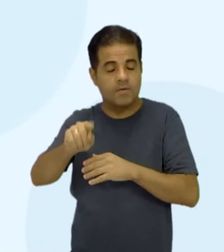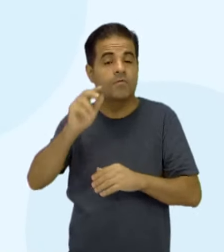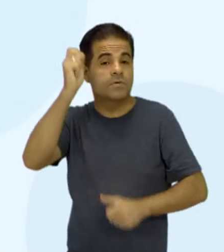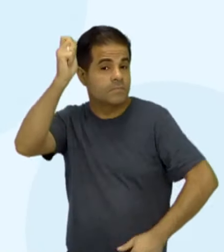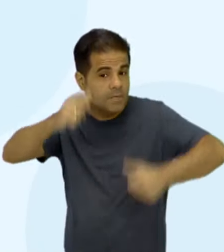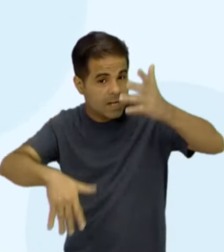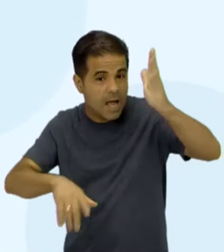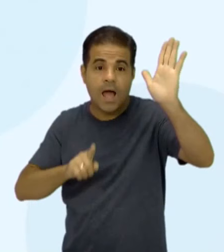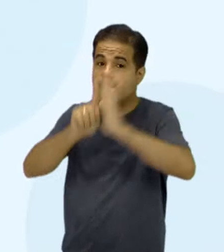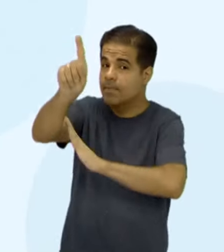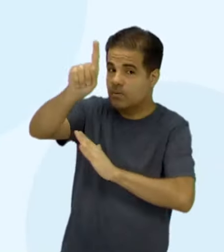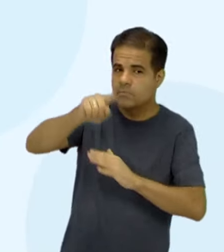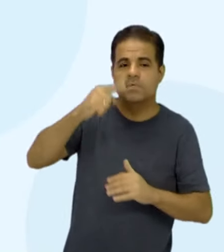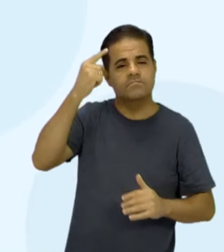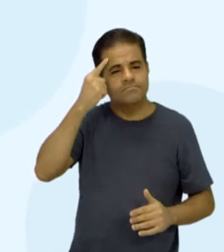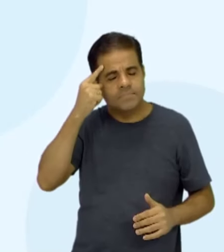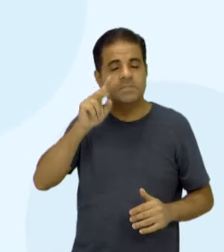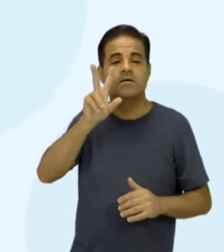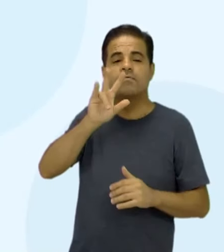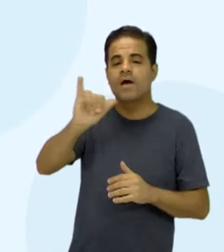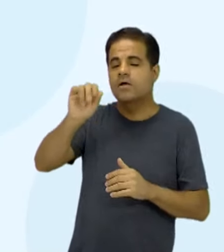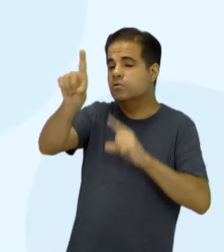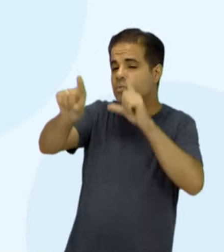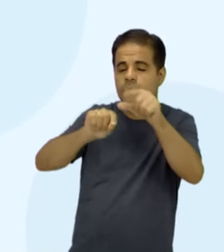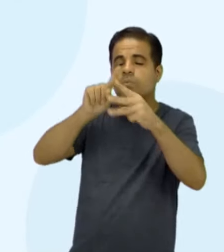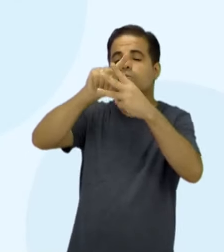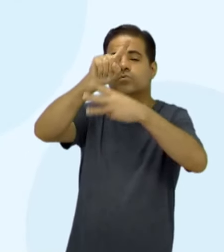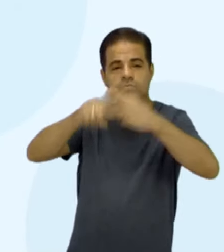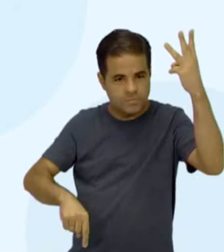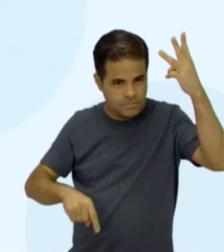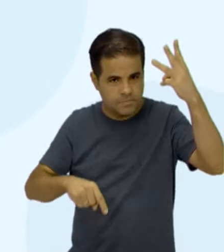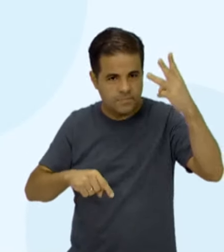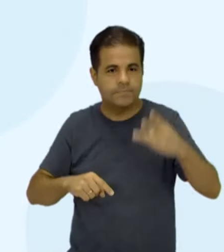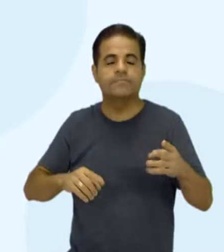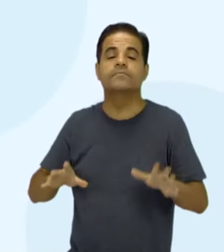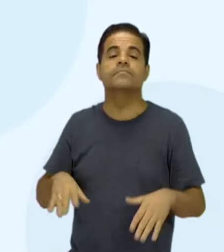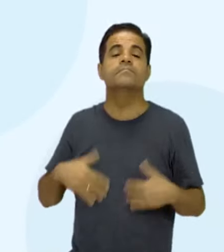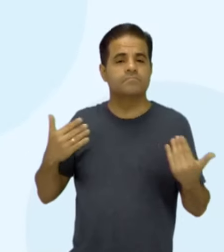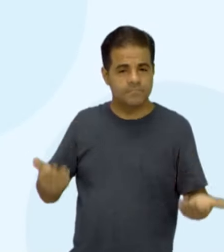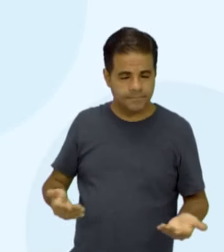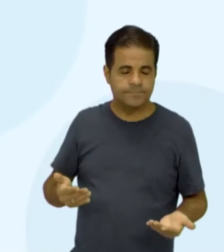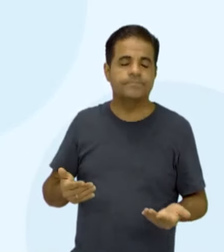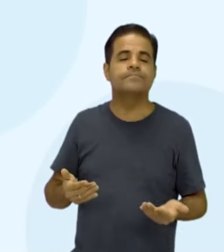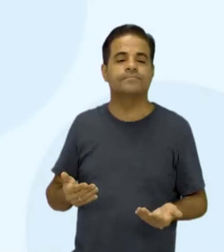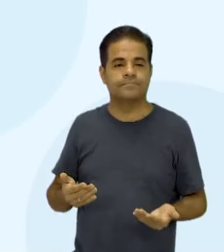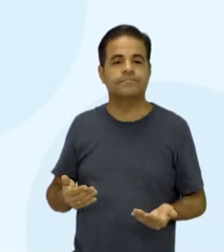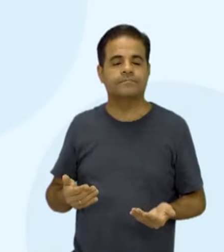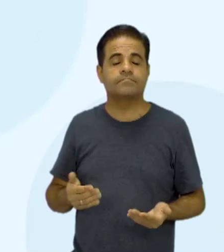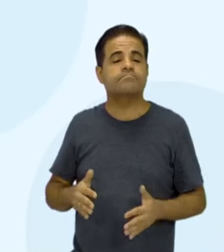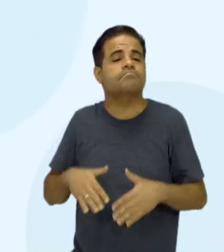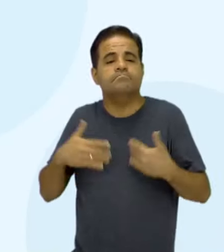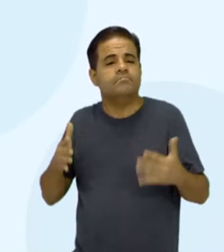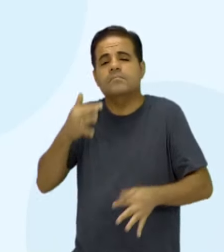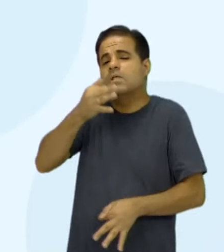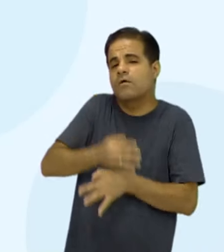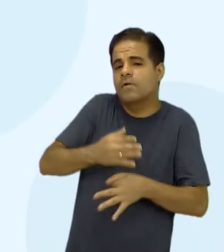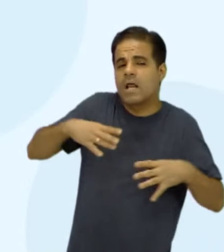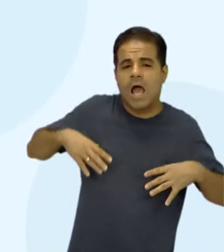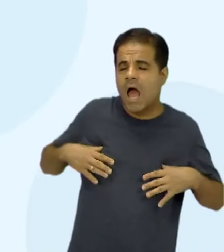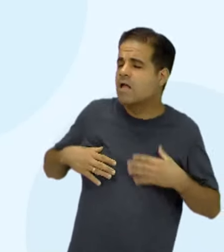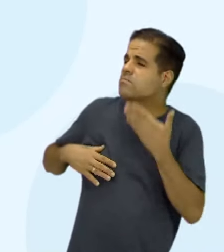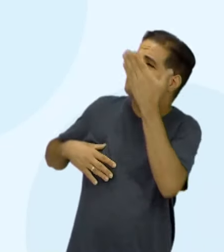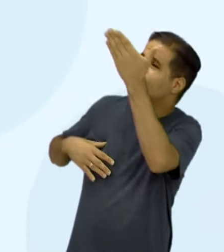deixa eu explicar Pergunta aí você vai escolher um deles ó Week Holiday below your favorite Qual o feriado